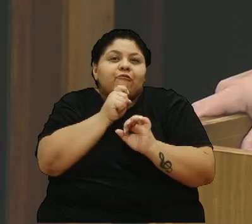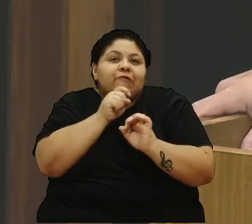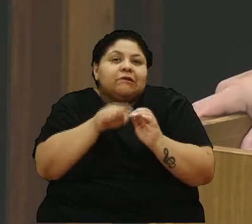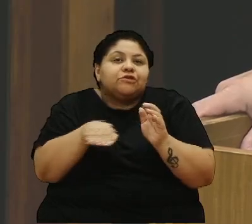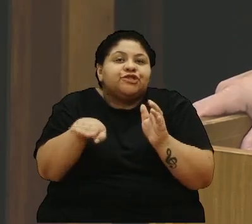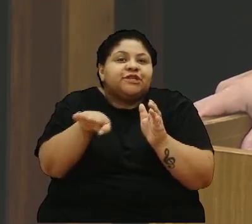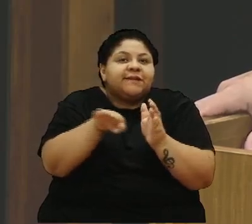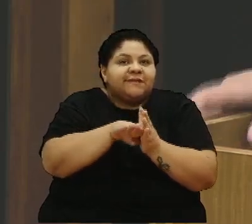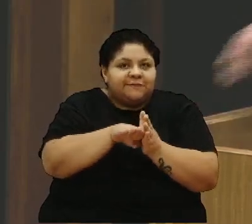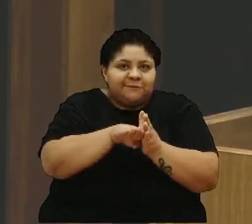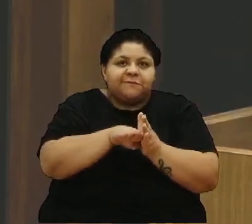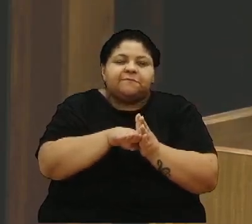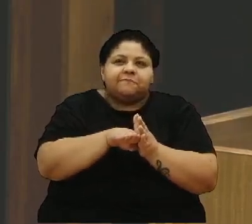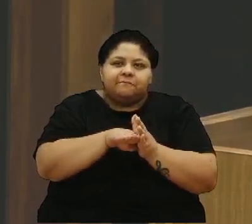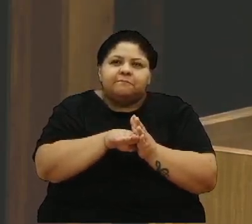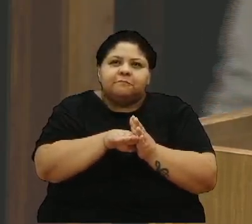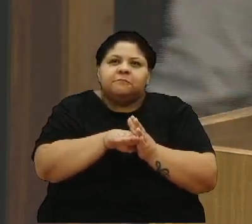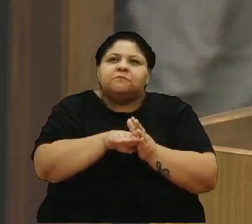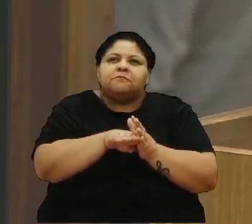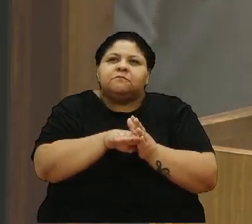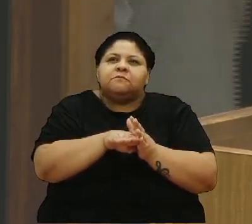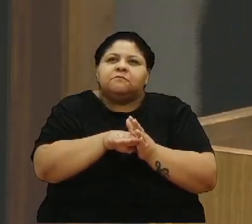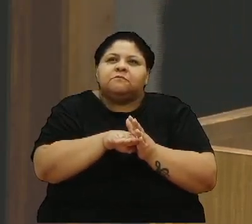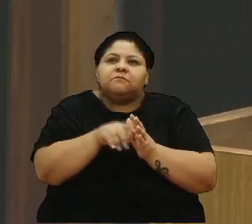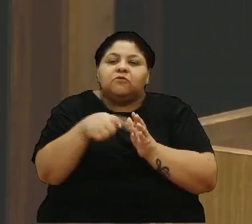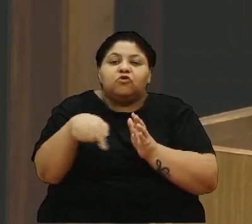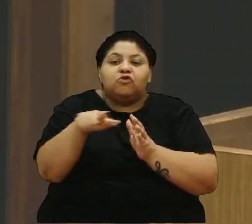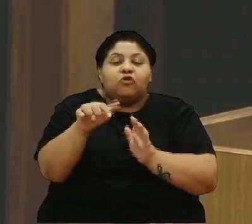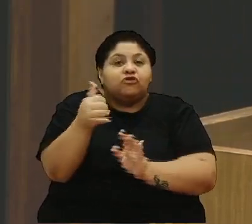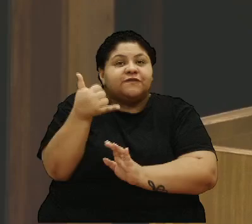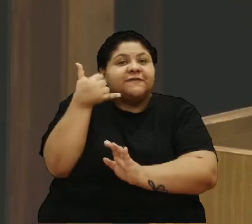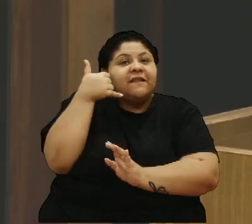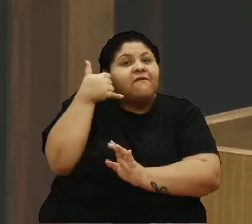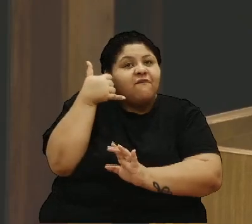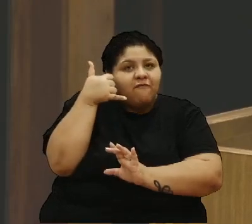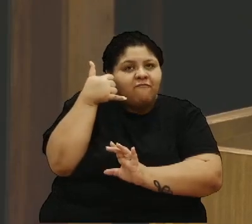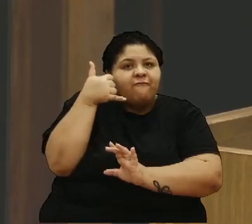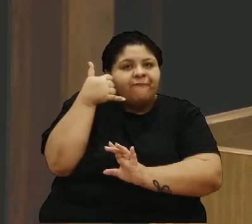chegando e os nossos telefones